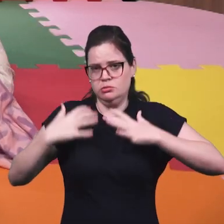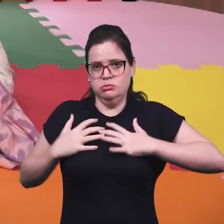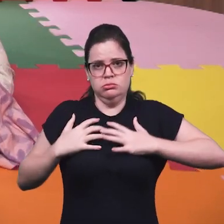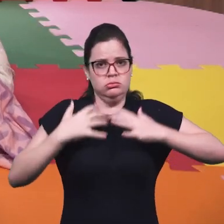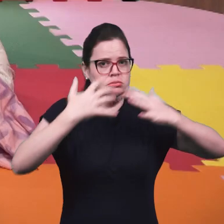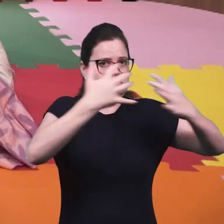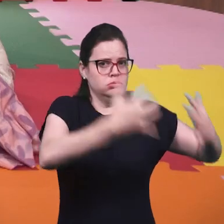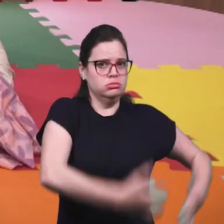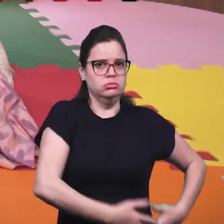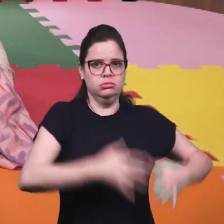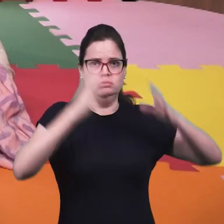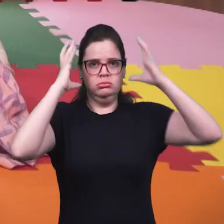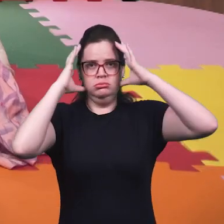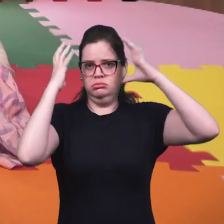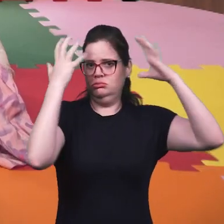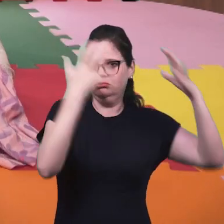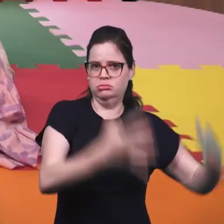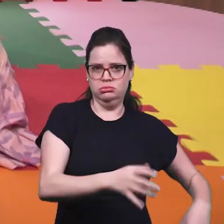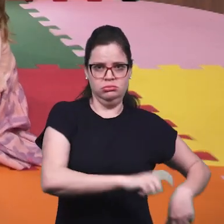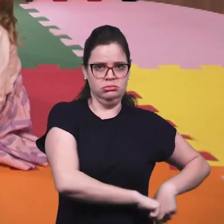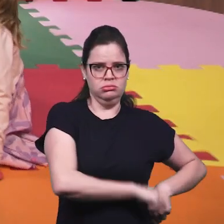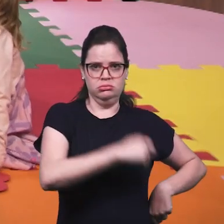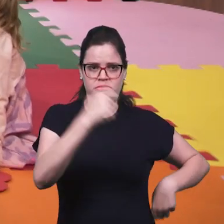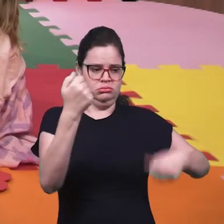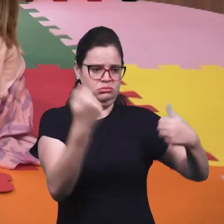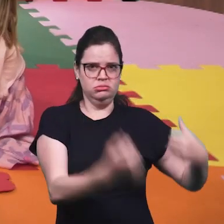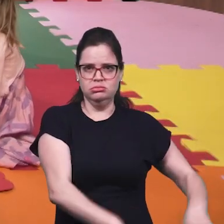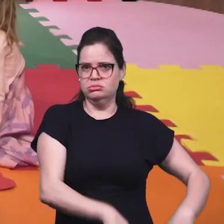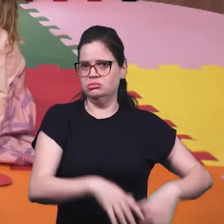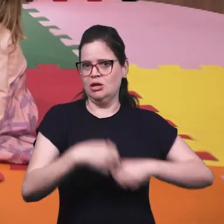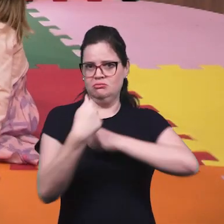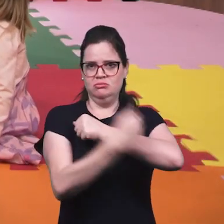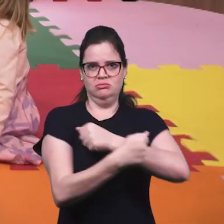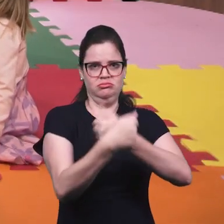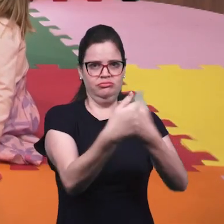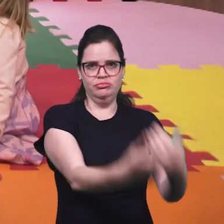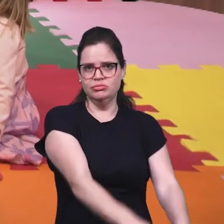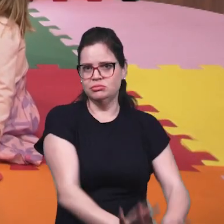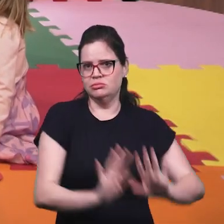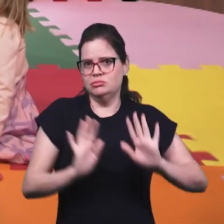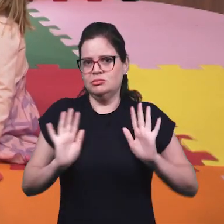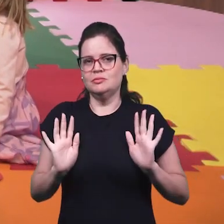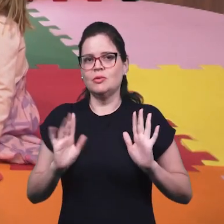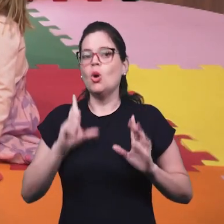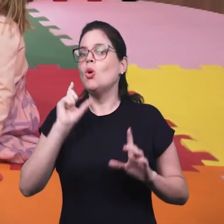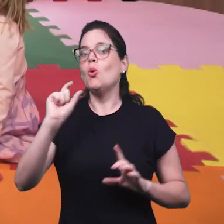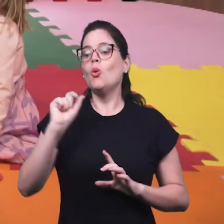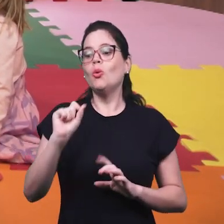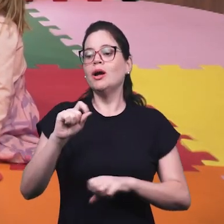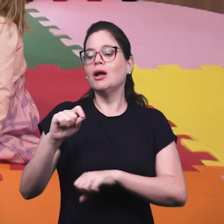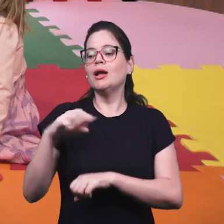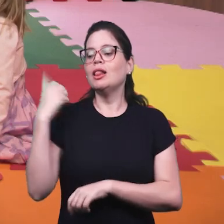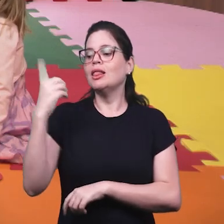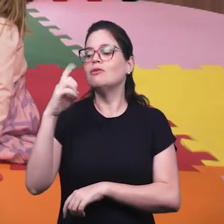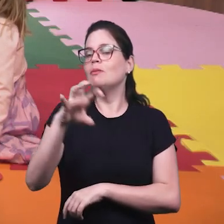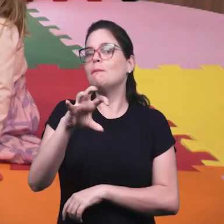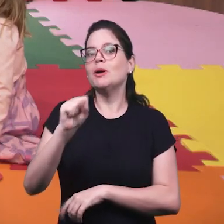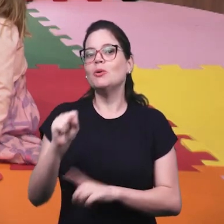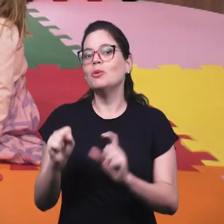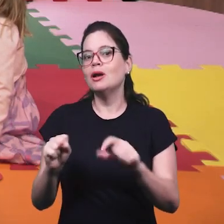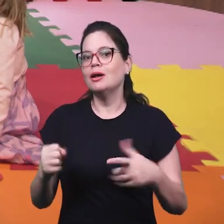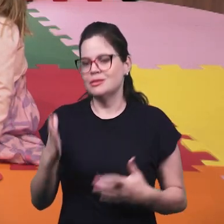aquela armadura e sabe o que Davi pegou? Não. Vou mostrar para vocês agora, ó. Ele